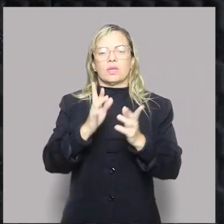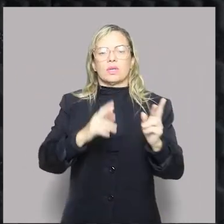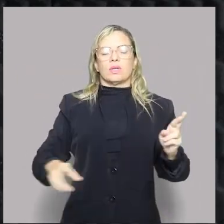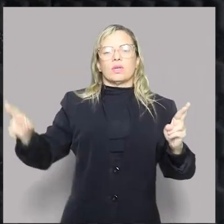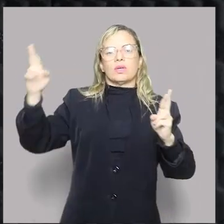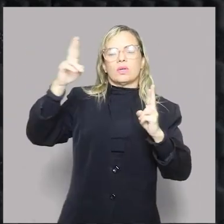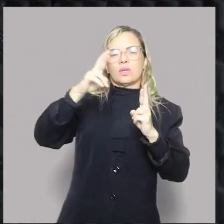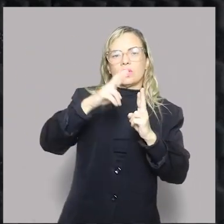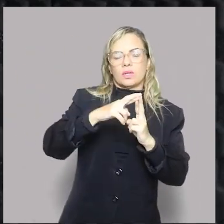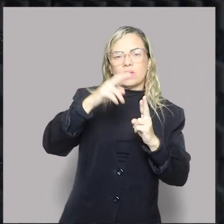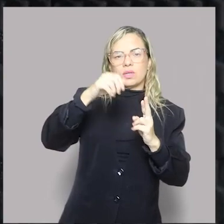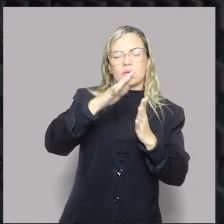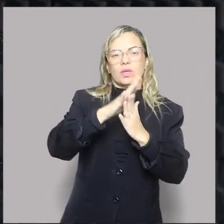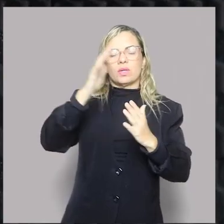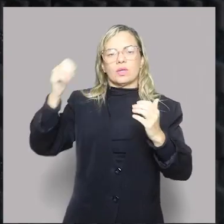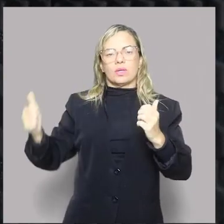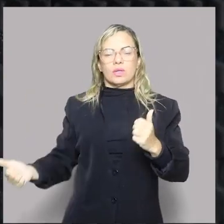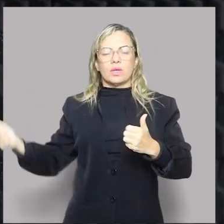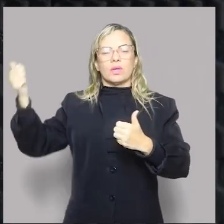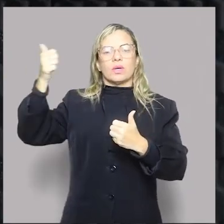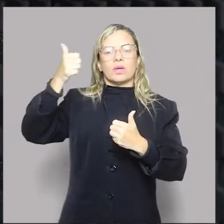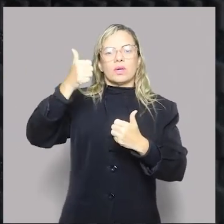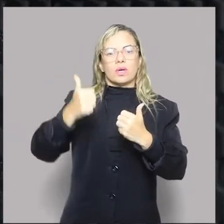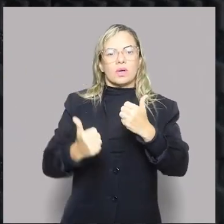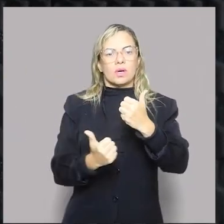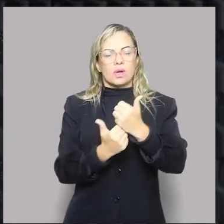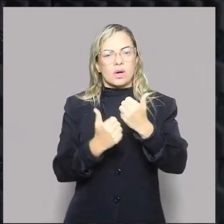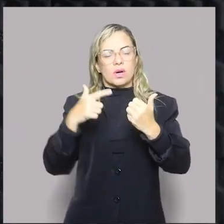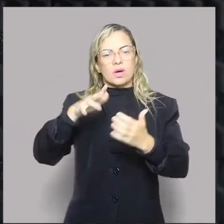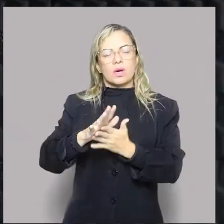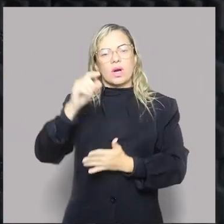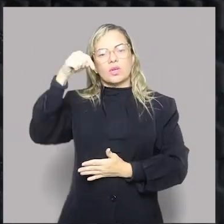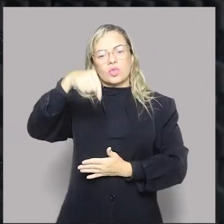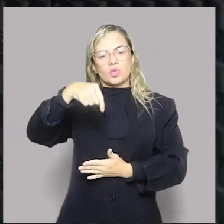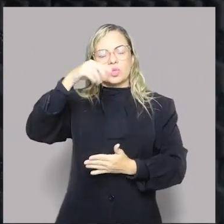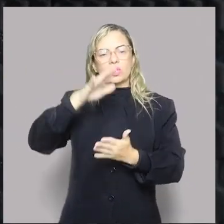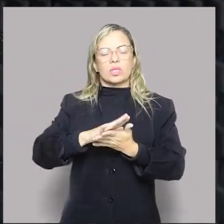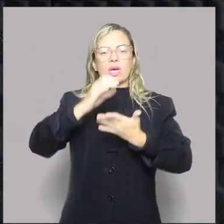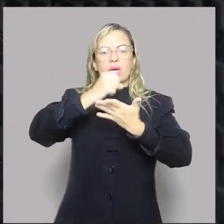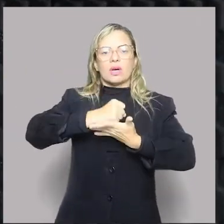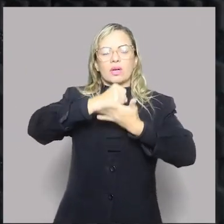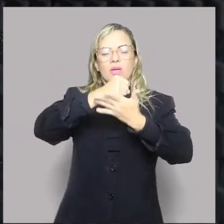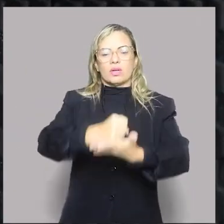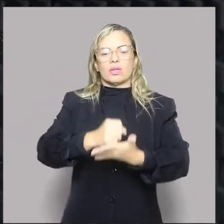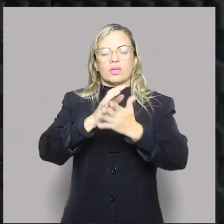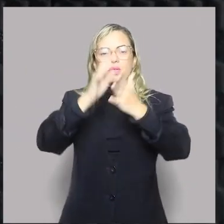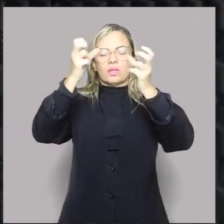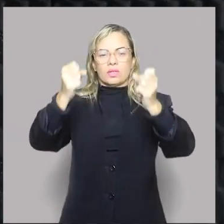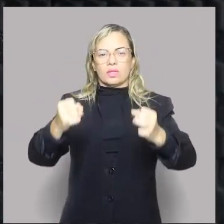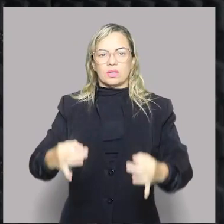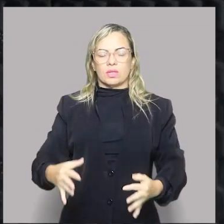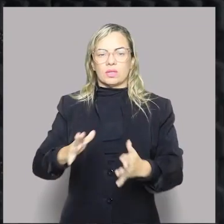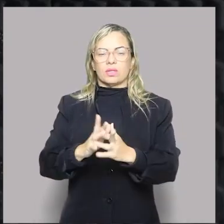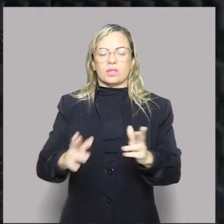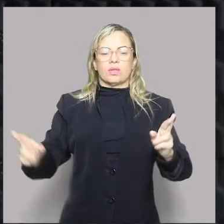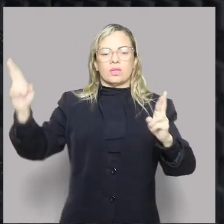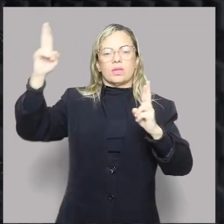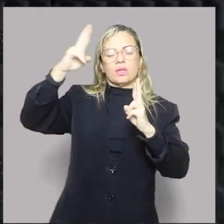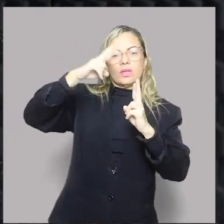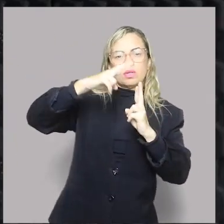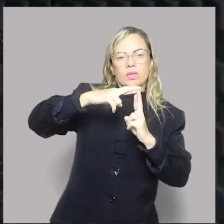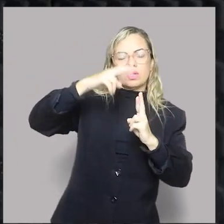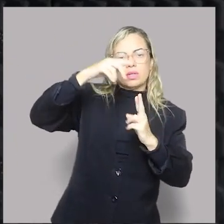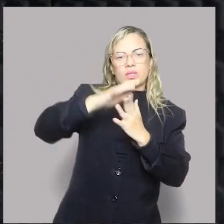bom, nesse parágrafo aqui eu vou falar sobre tal questão, ou tal questão realmente é um fator complicador